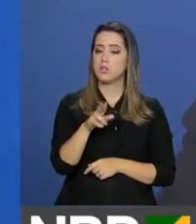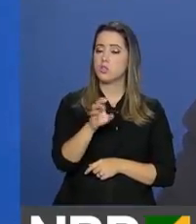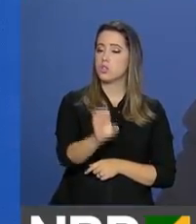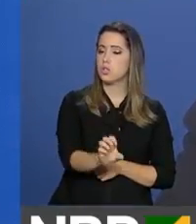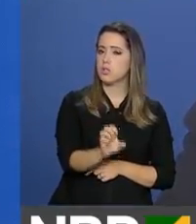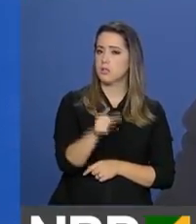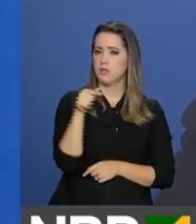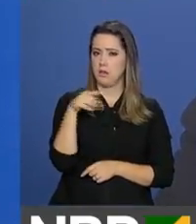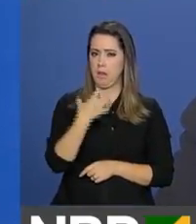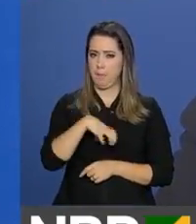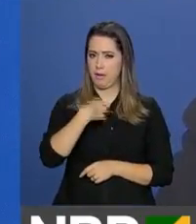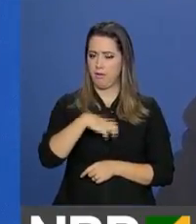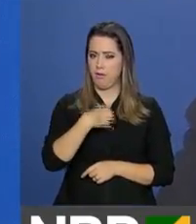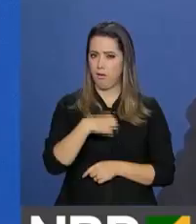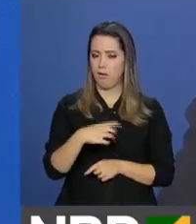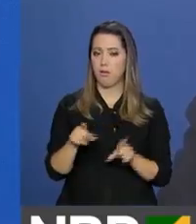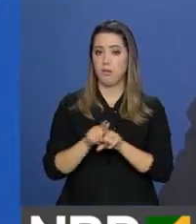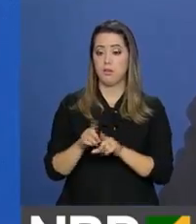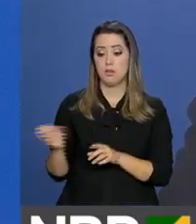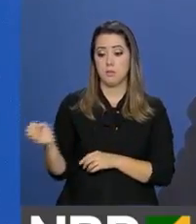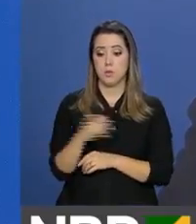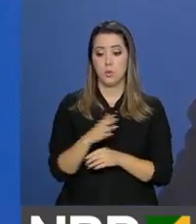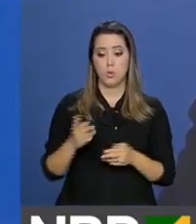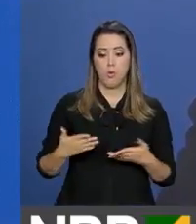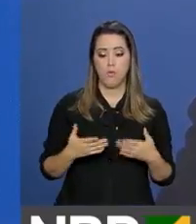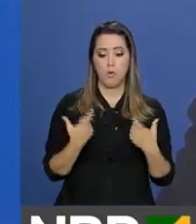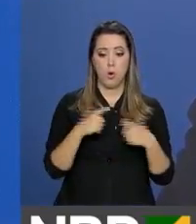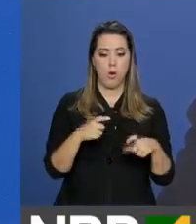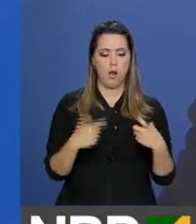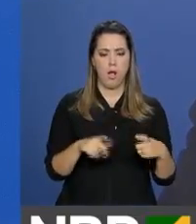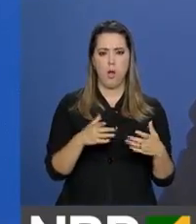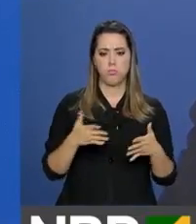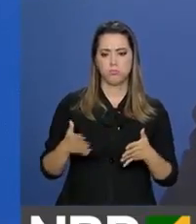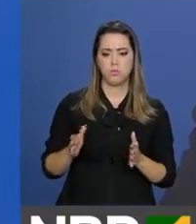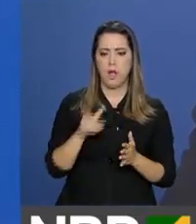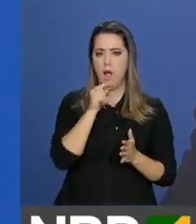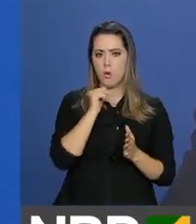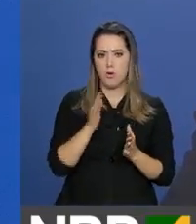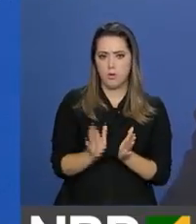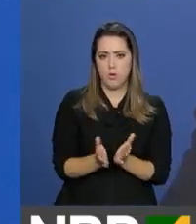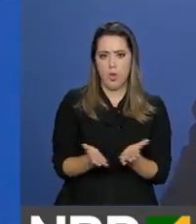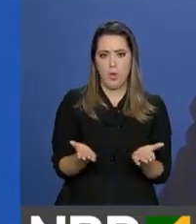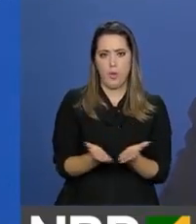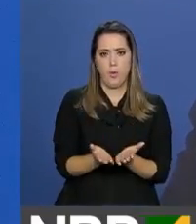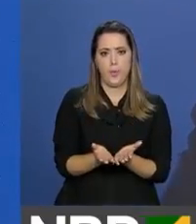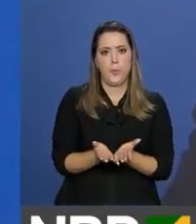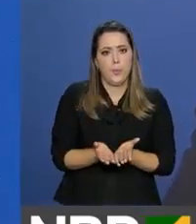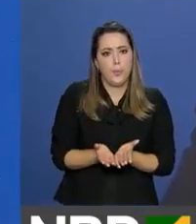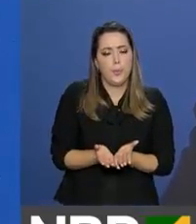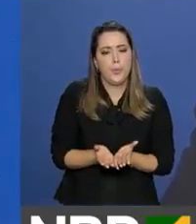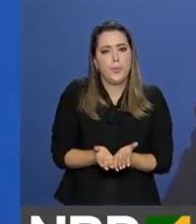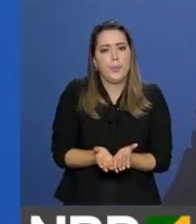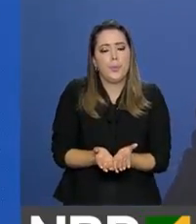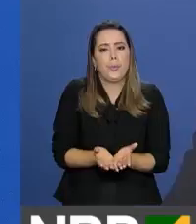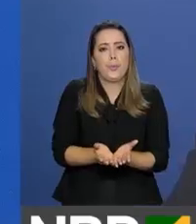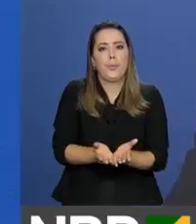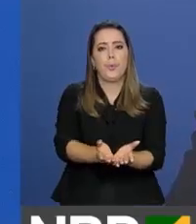Leão, um canal de 42 quilômetros que irriga